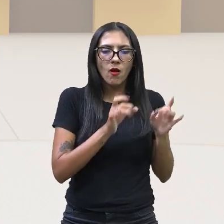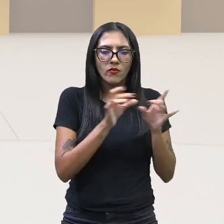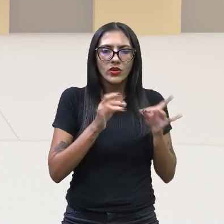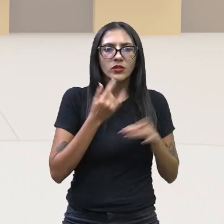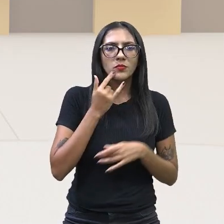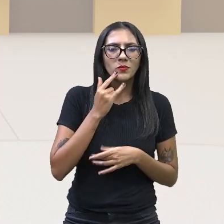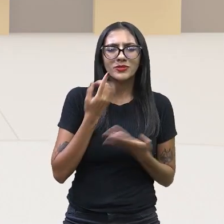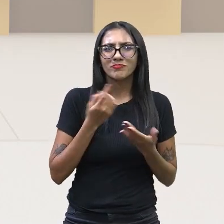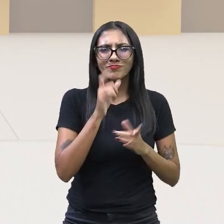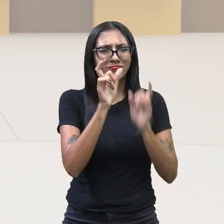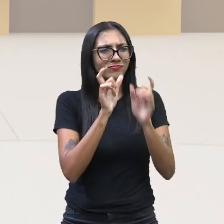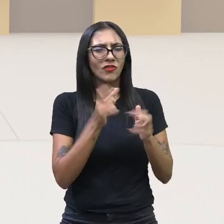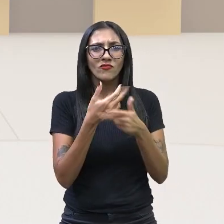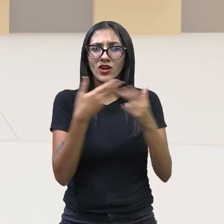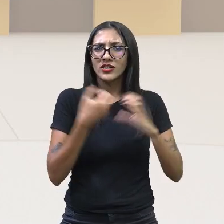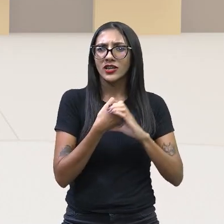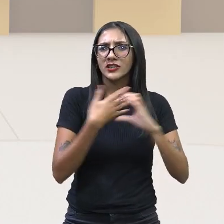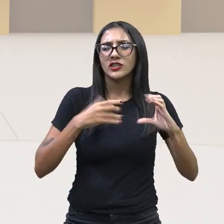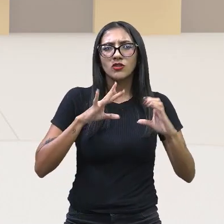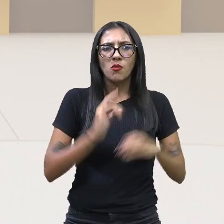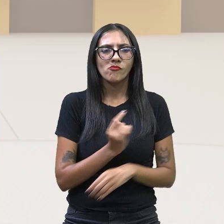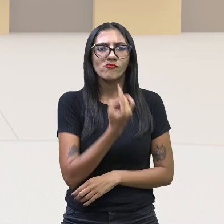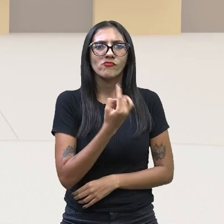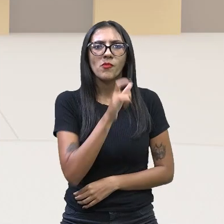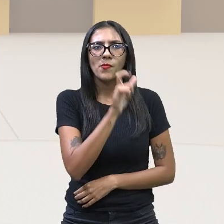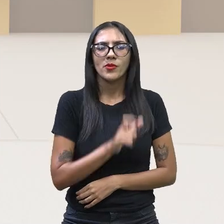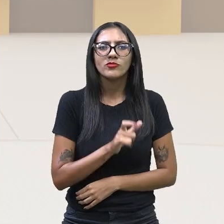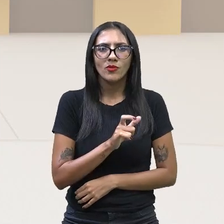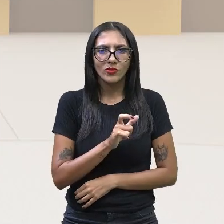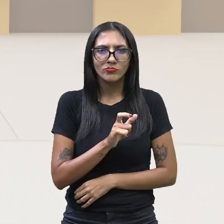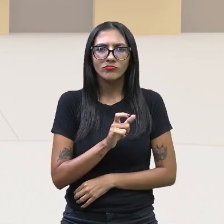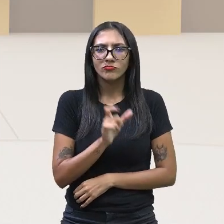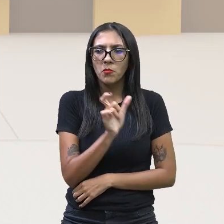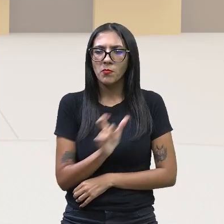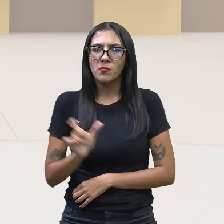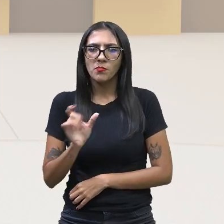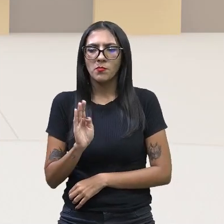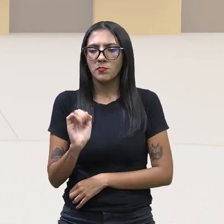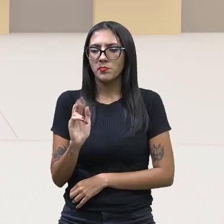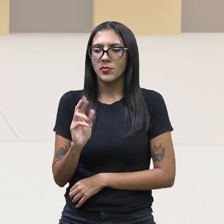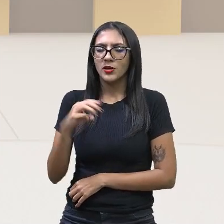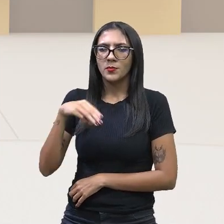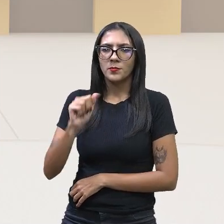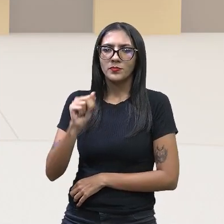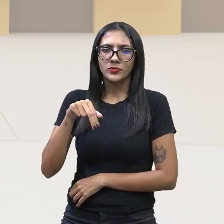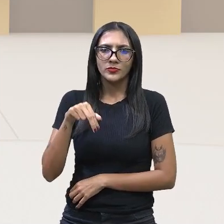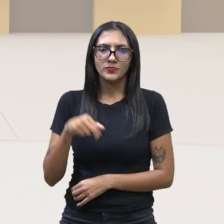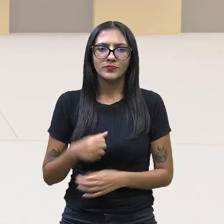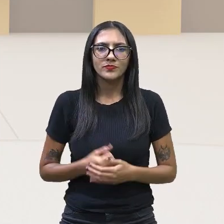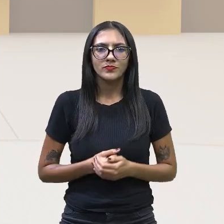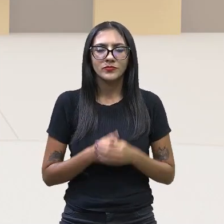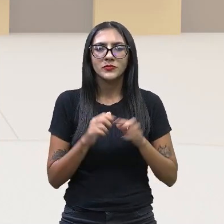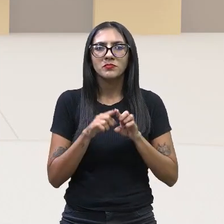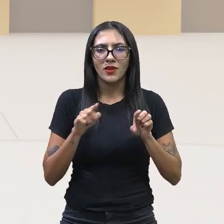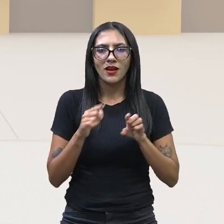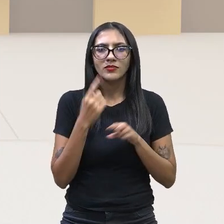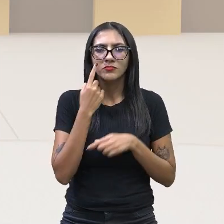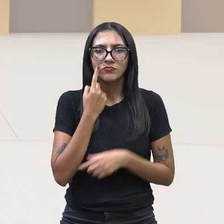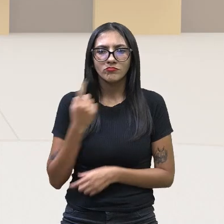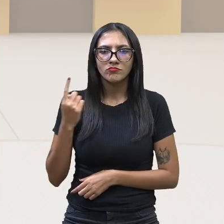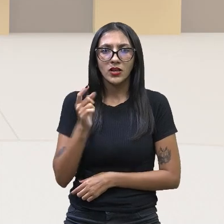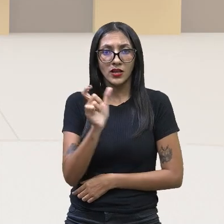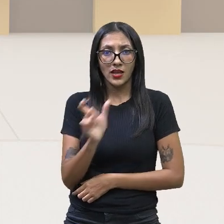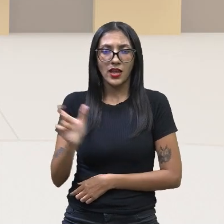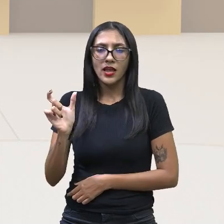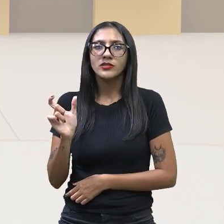a quantidade de palavras que eu deveria utilizar para definir com uma palavra em língua inglesa, barman. Só que tem um erro, no caso aqui, né? A